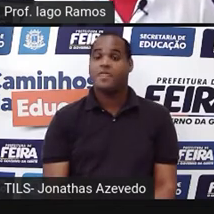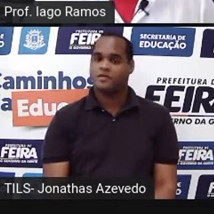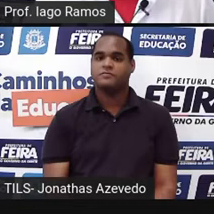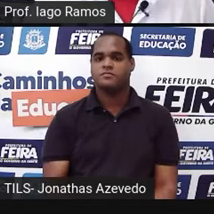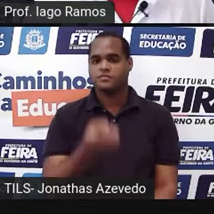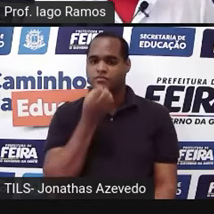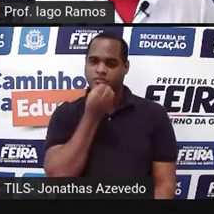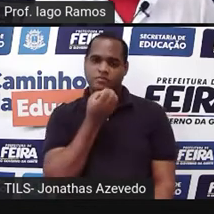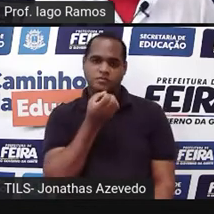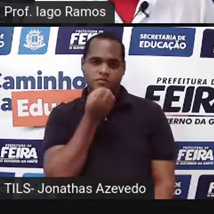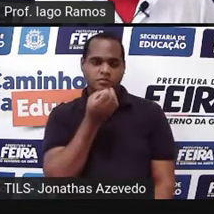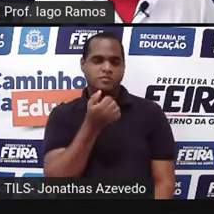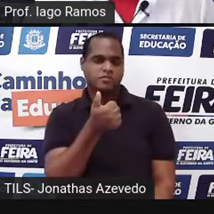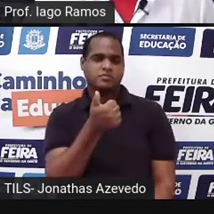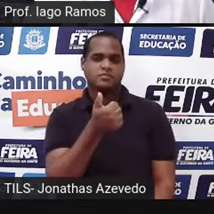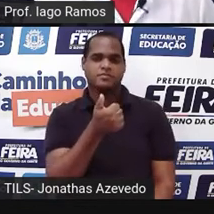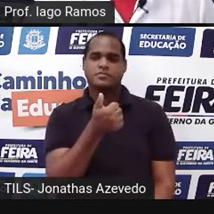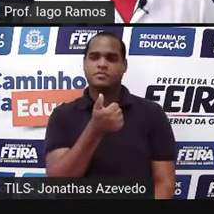Bom,